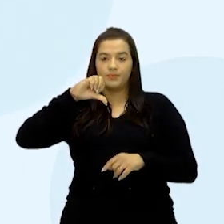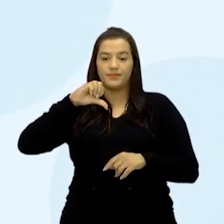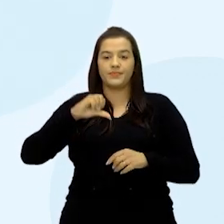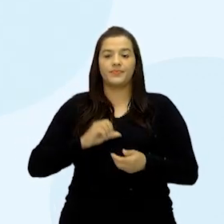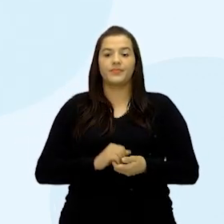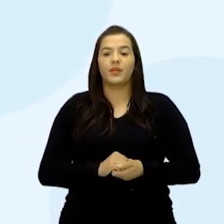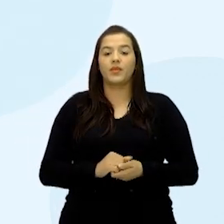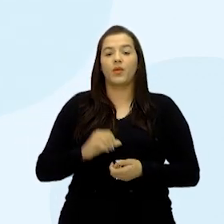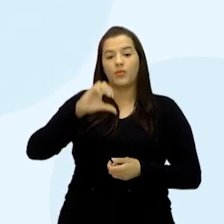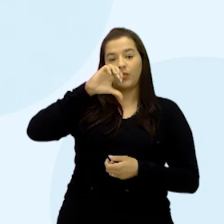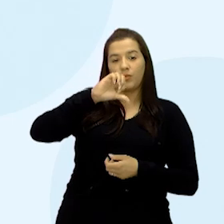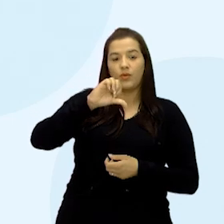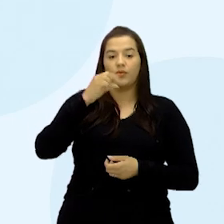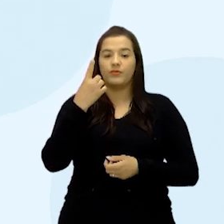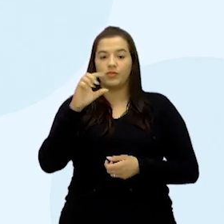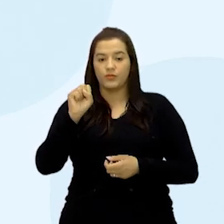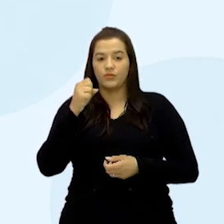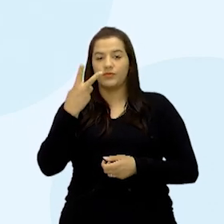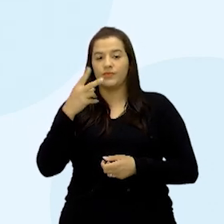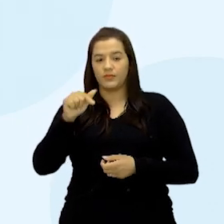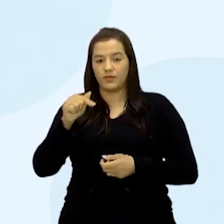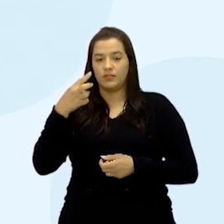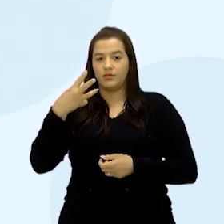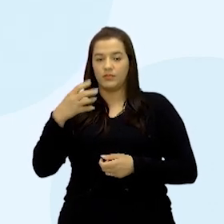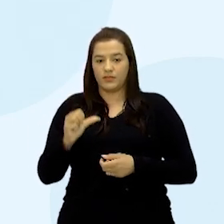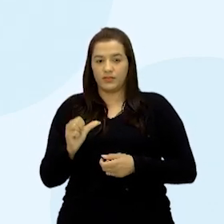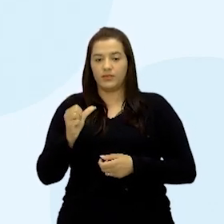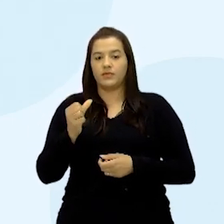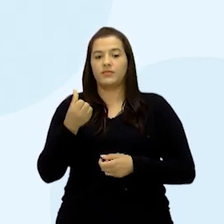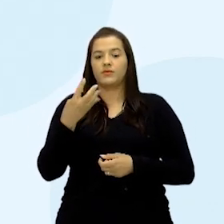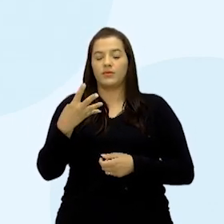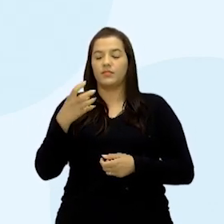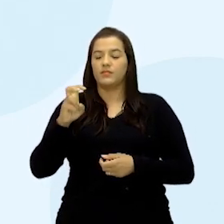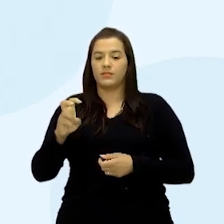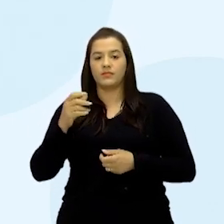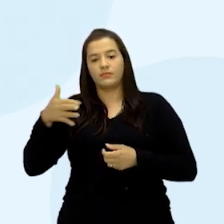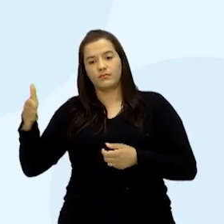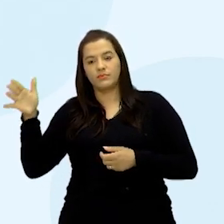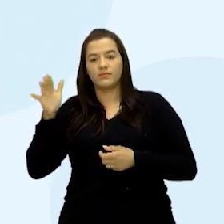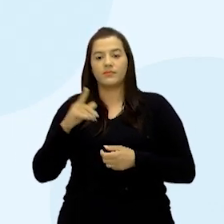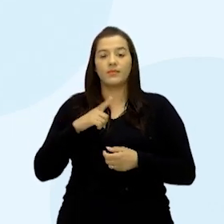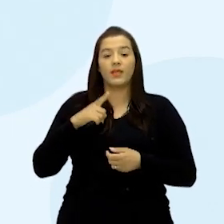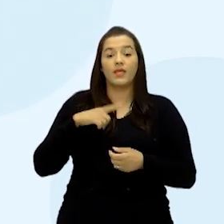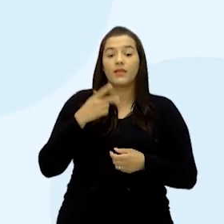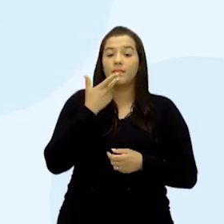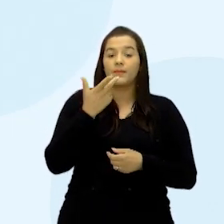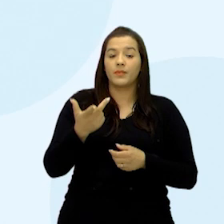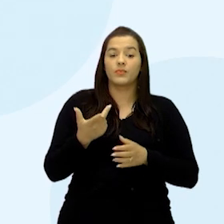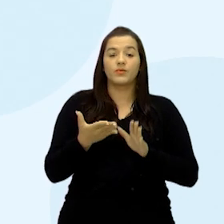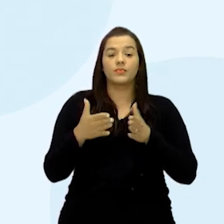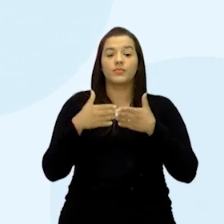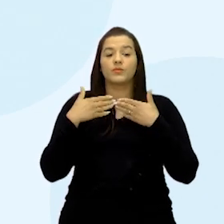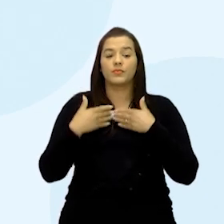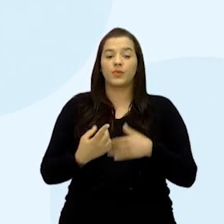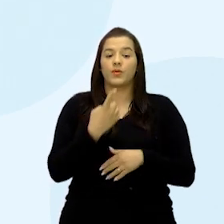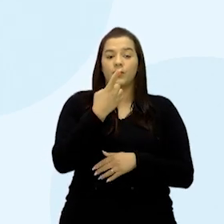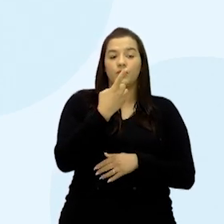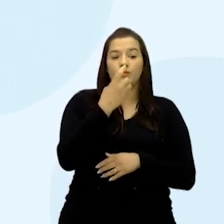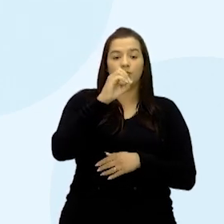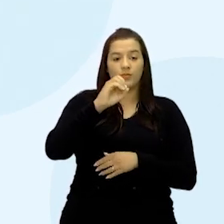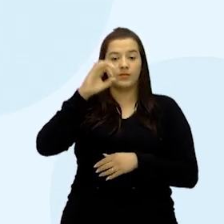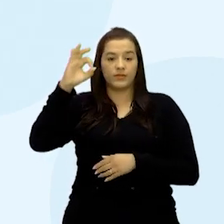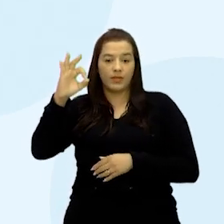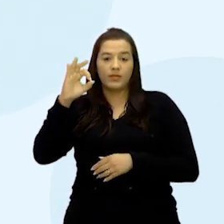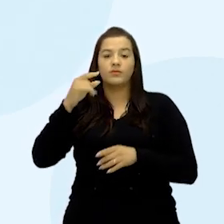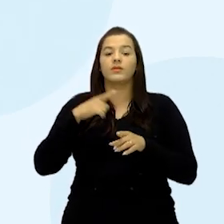Então, 9, 18, 27, 36 e assim vai. Ele pergunta, qual é o 10º termo dessa sequência e o